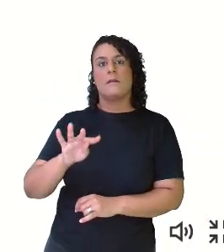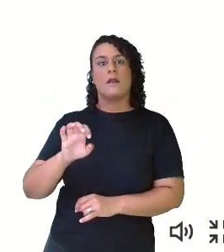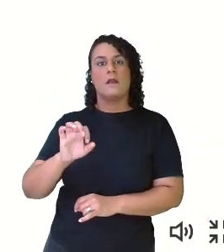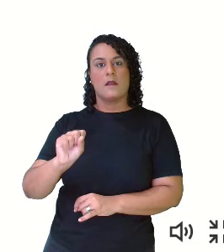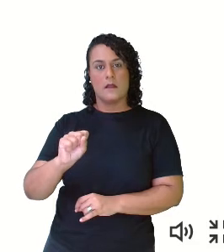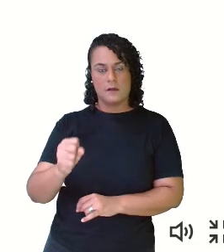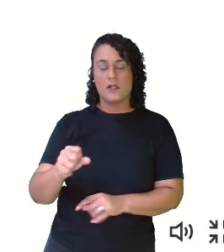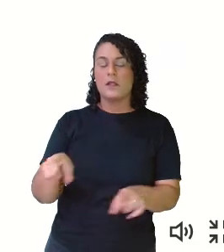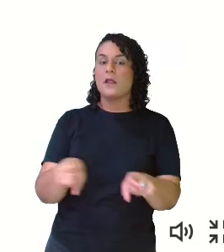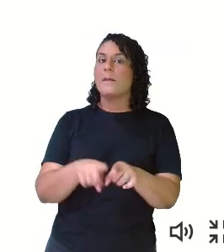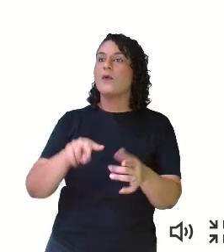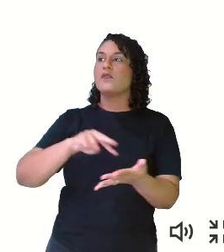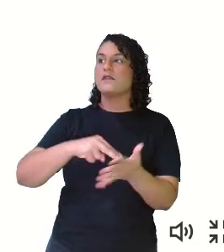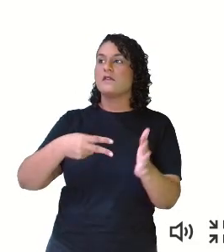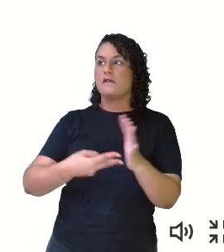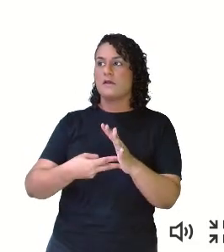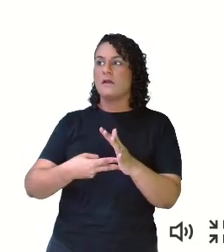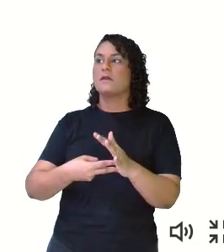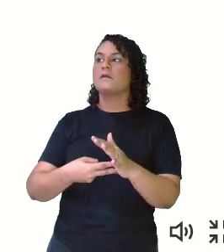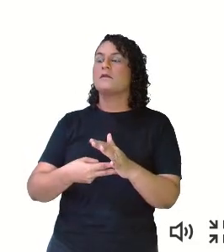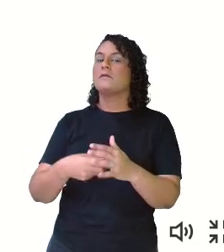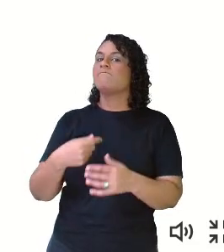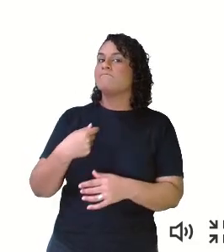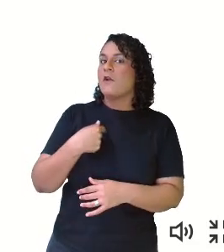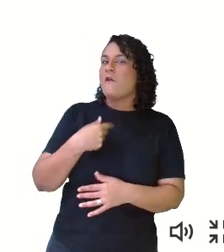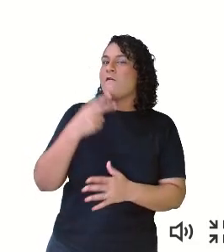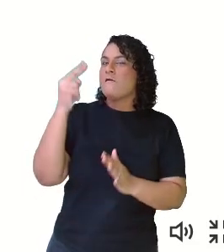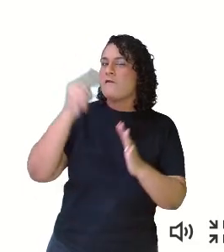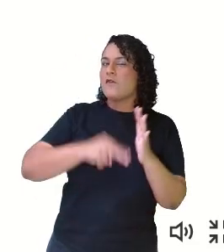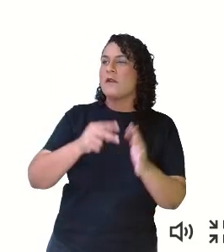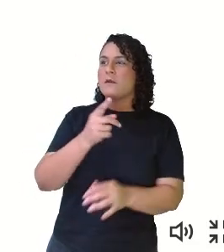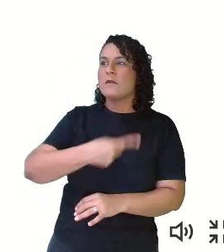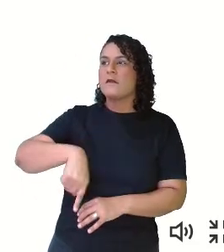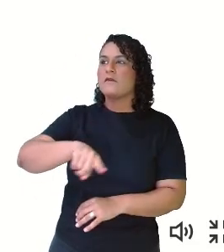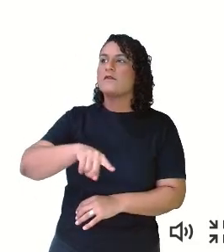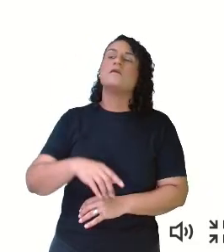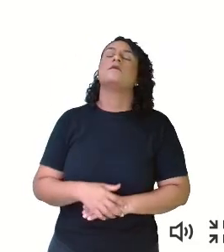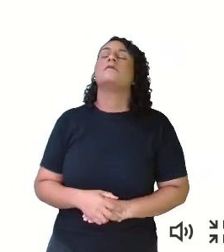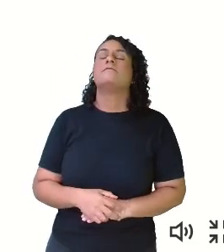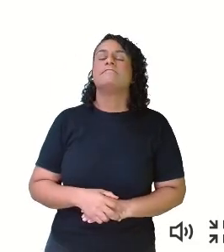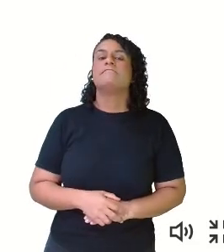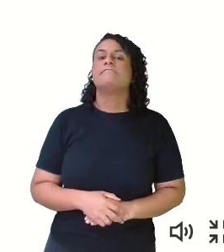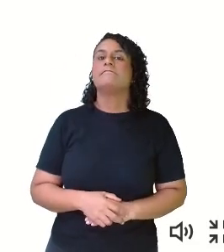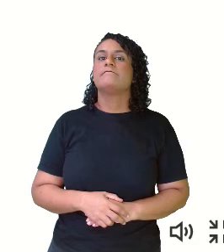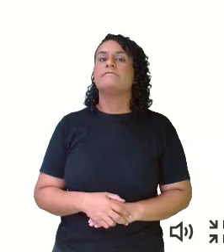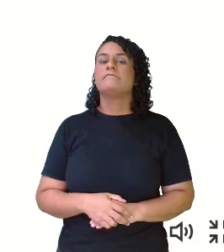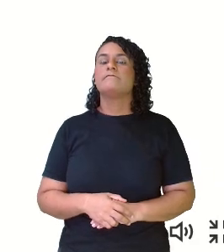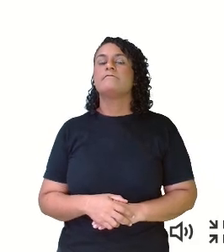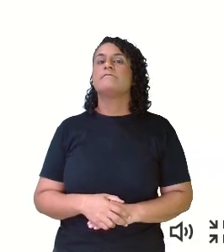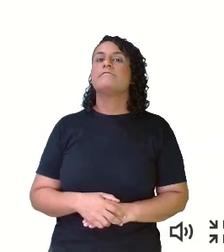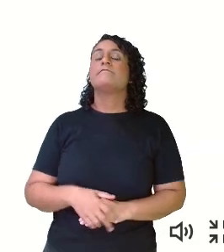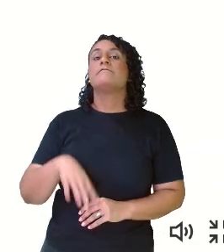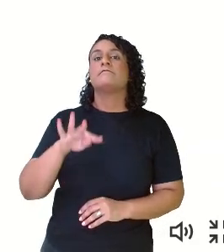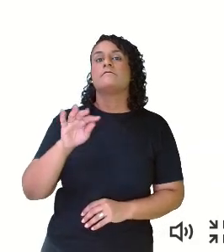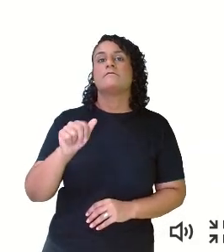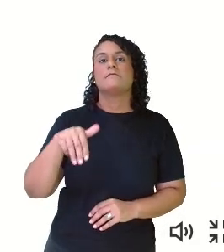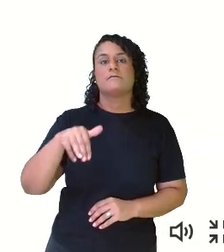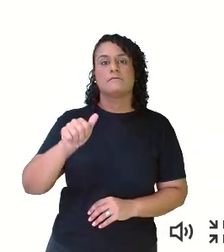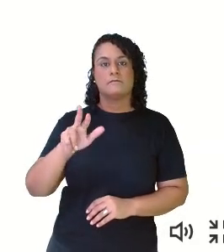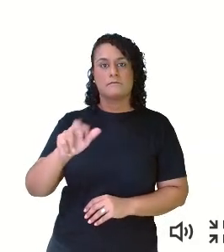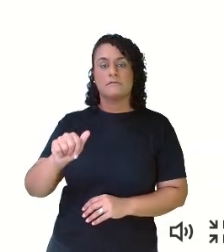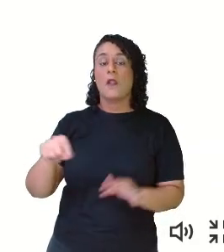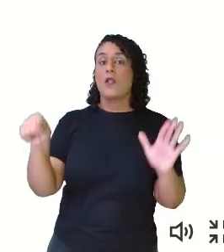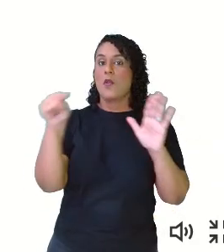tem os significados. Então, eu vou lendo para vocês, tá bom? Olha só, os possíveis significados, ó. Tâmara,